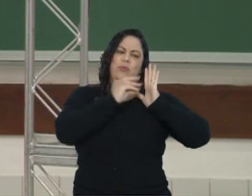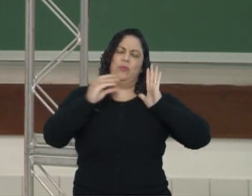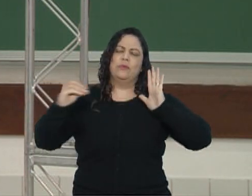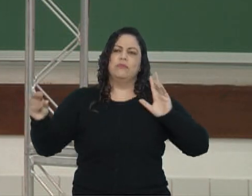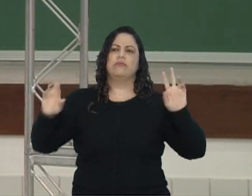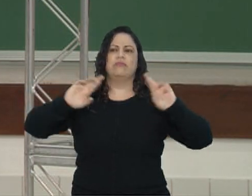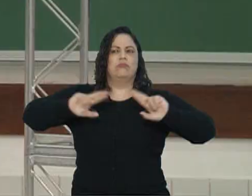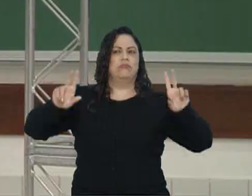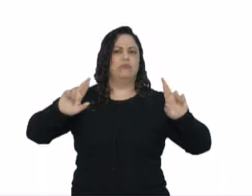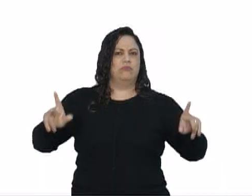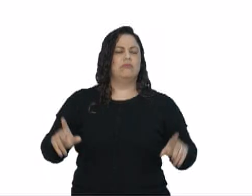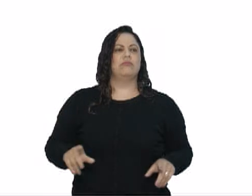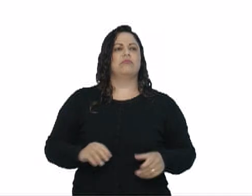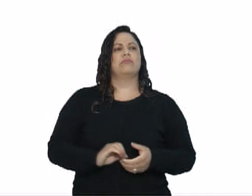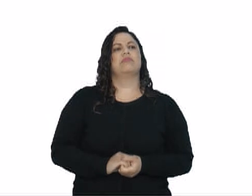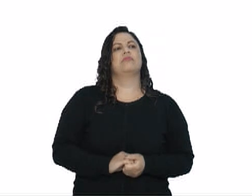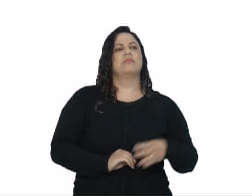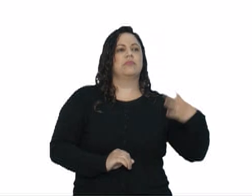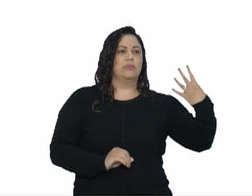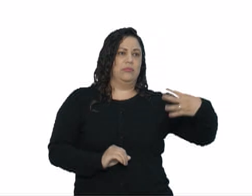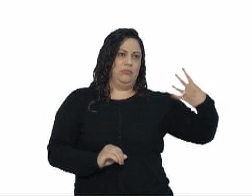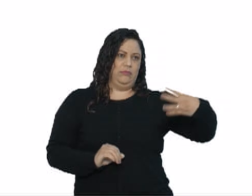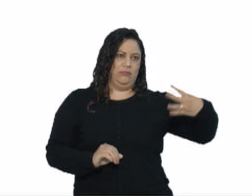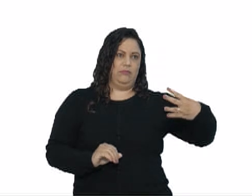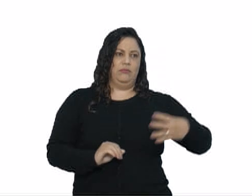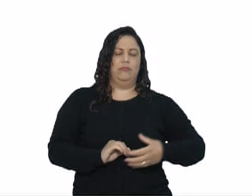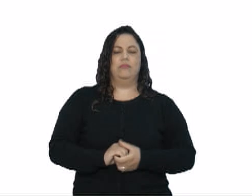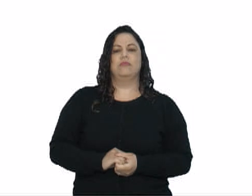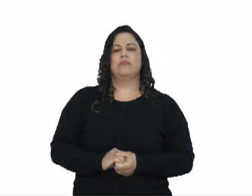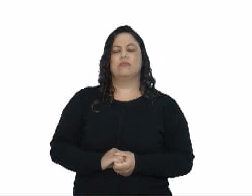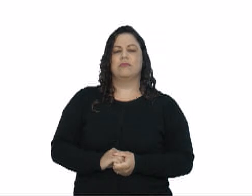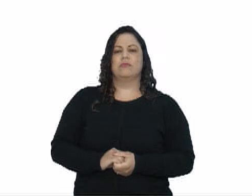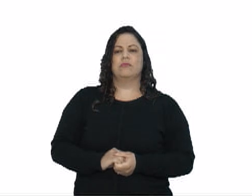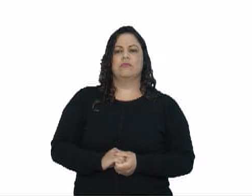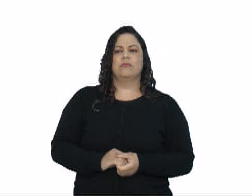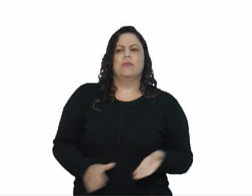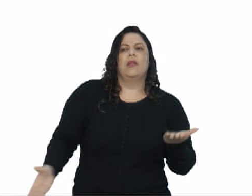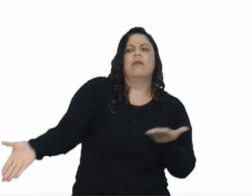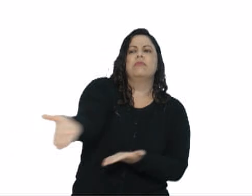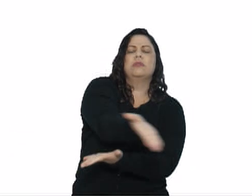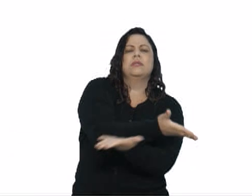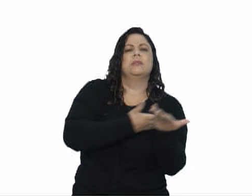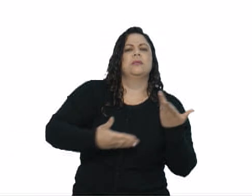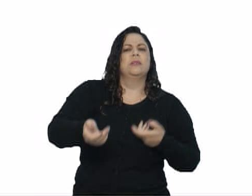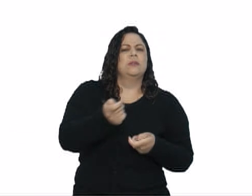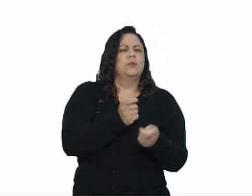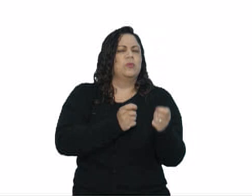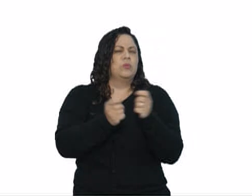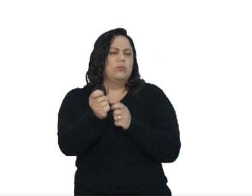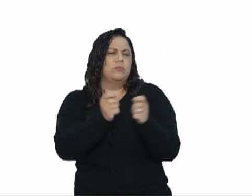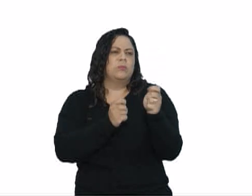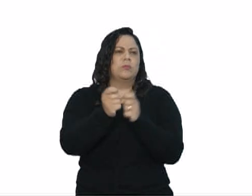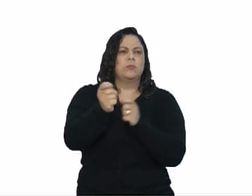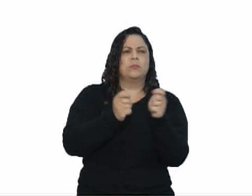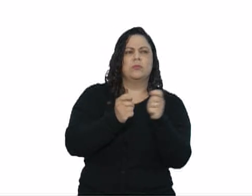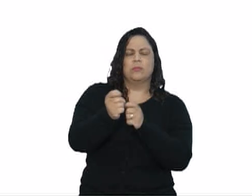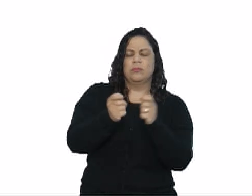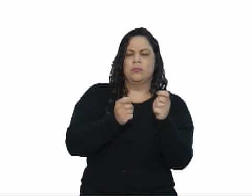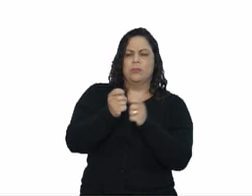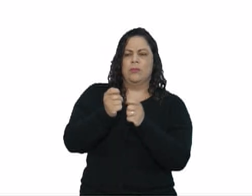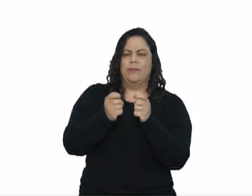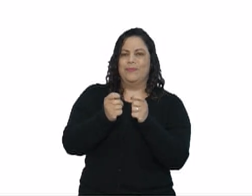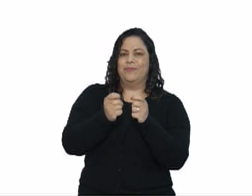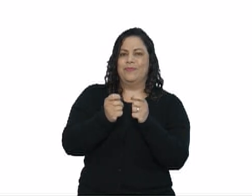institucionais. Quarto, transição dos controles sociais que passam de pluralistas para